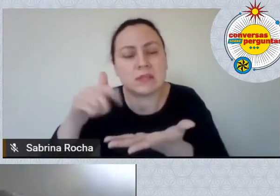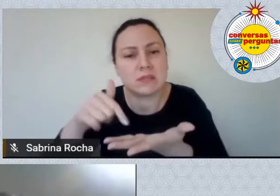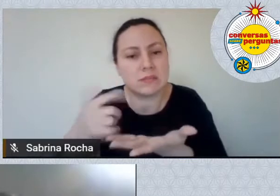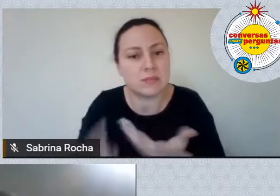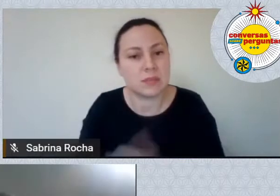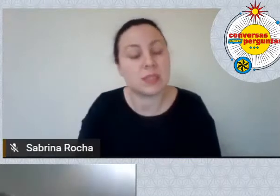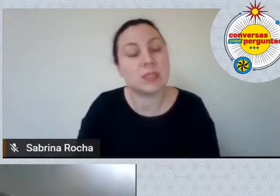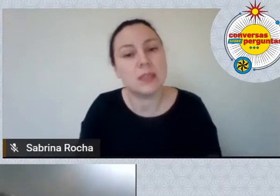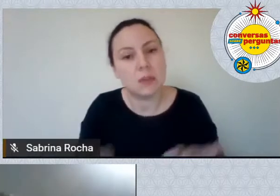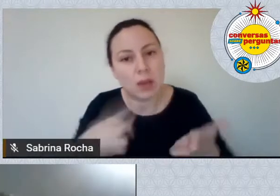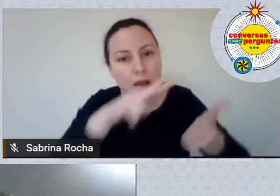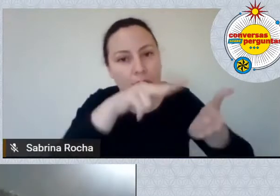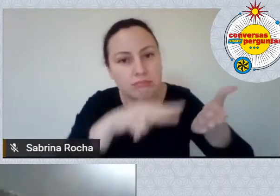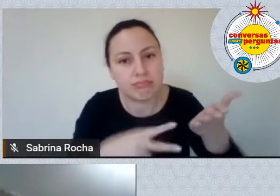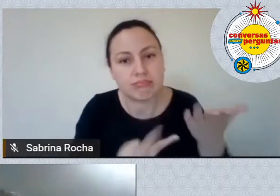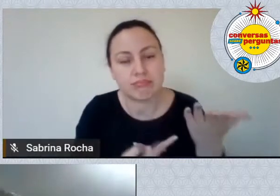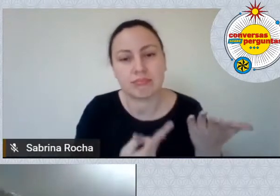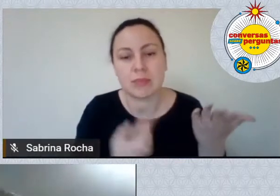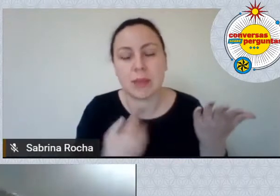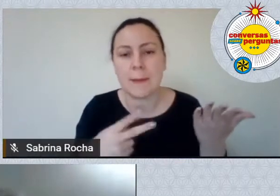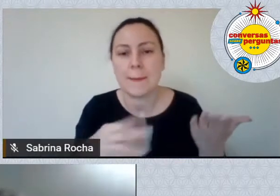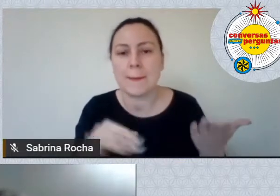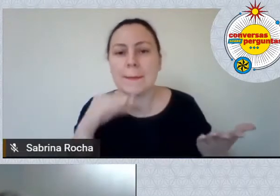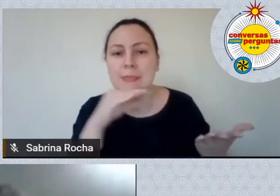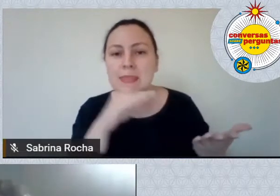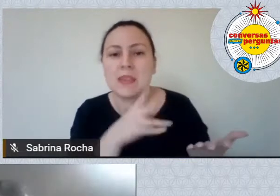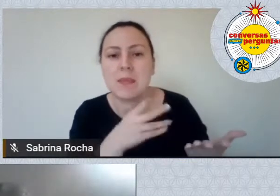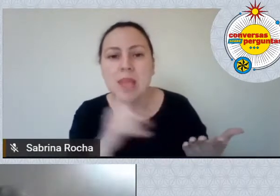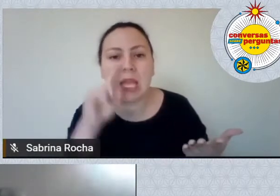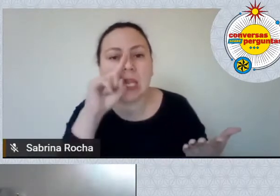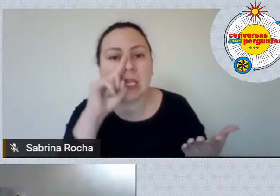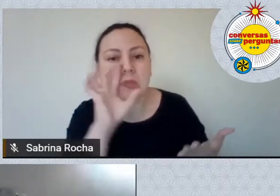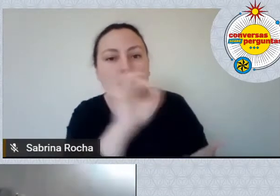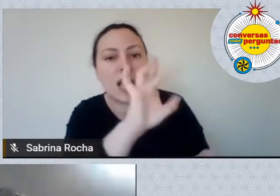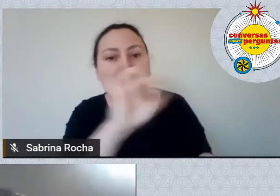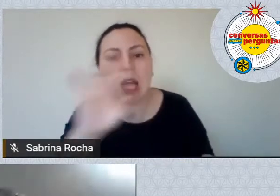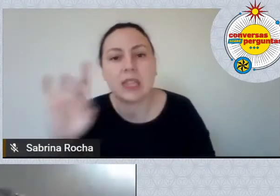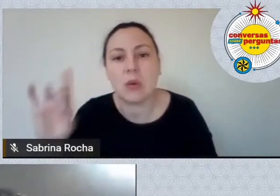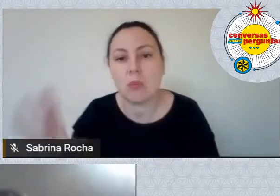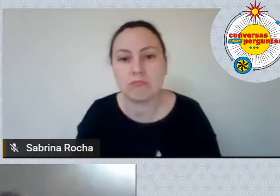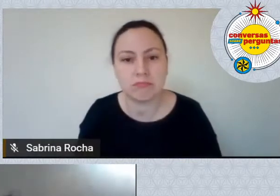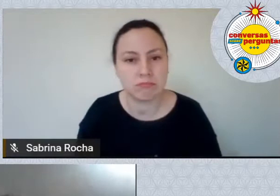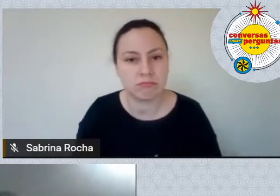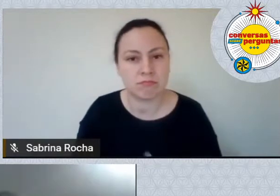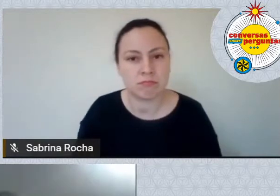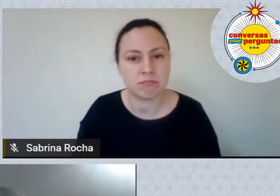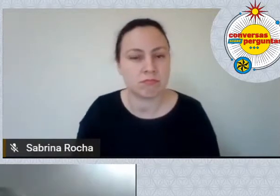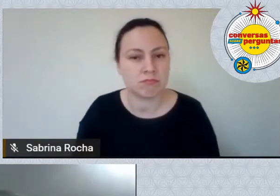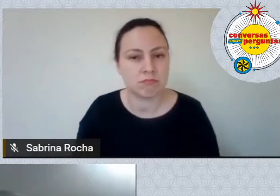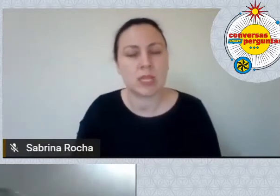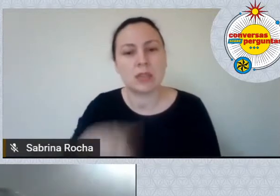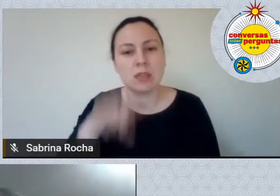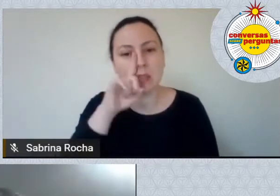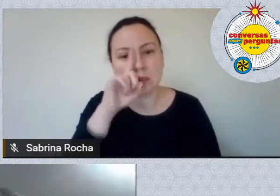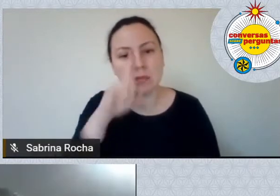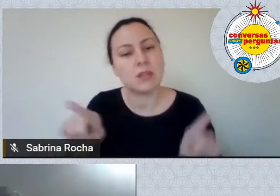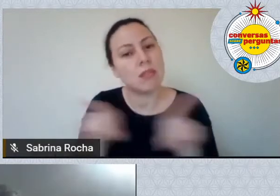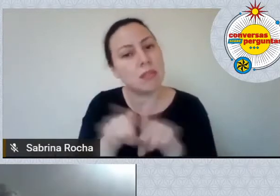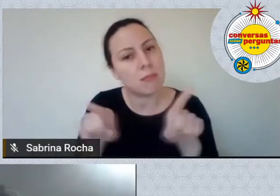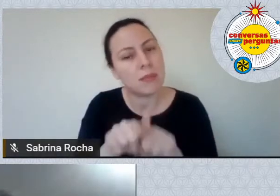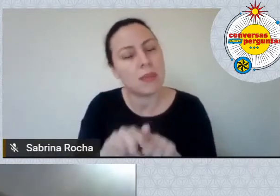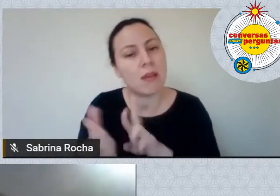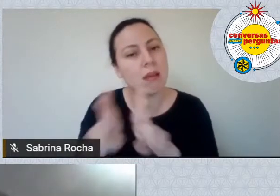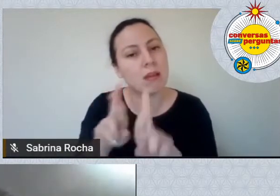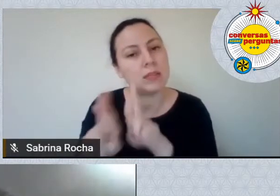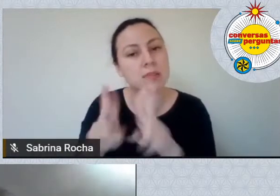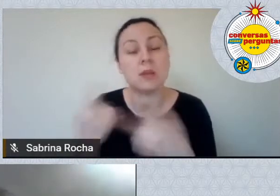leitura interseccional dos nossos riscos e das nossas relações. Porque isso vai nos convidar ao quê?